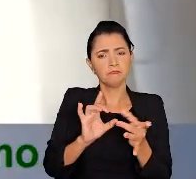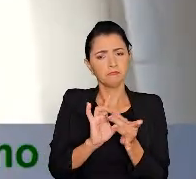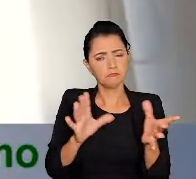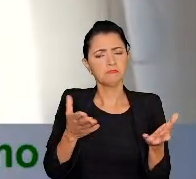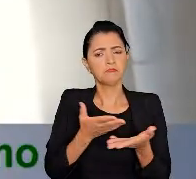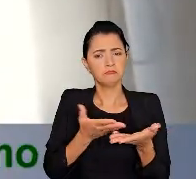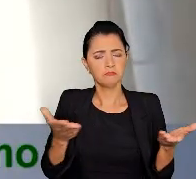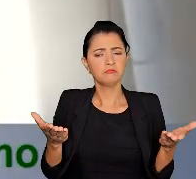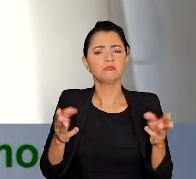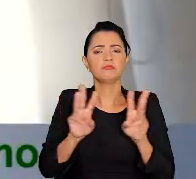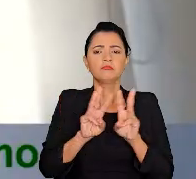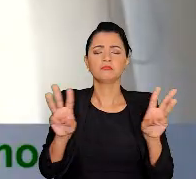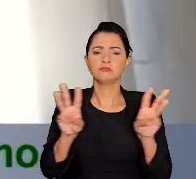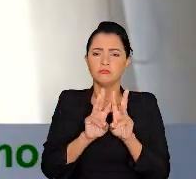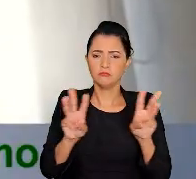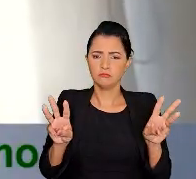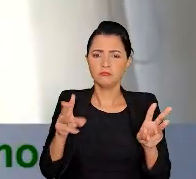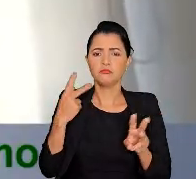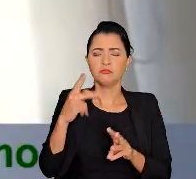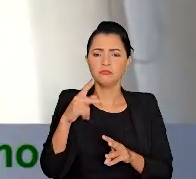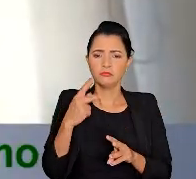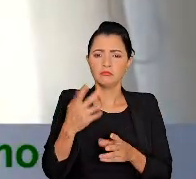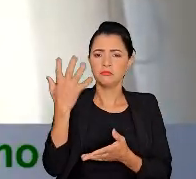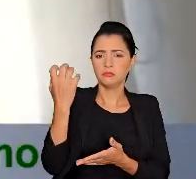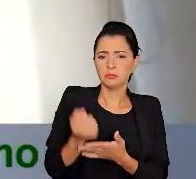em nosso site para ser baixado,